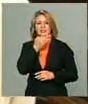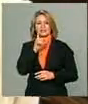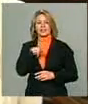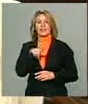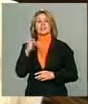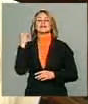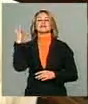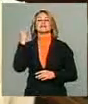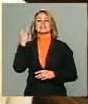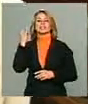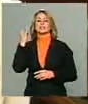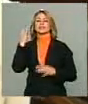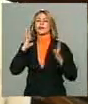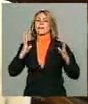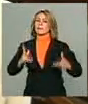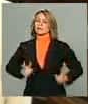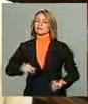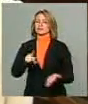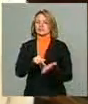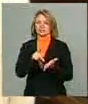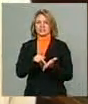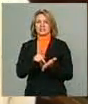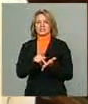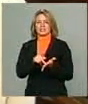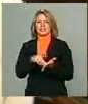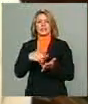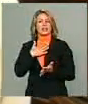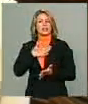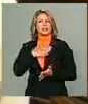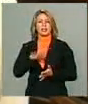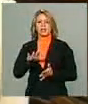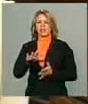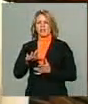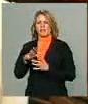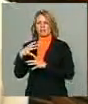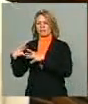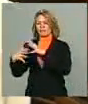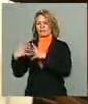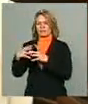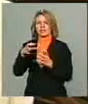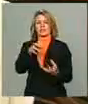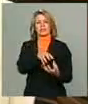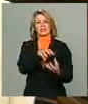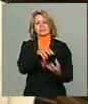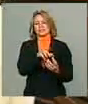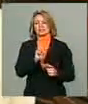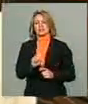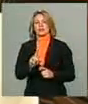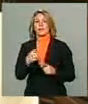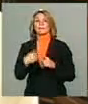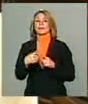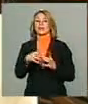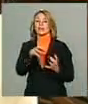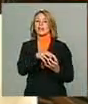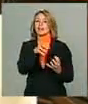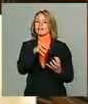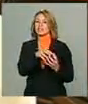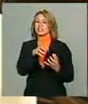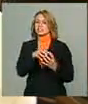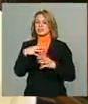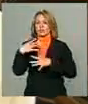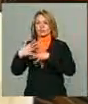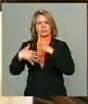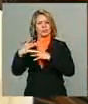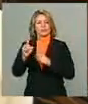é pura é verdadeira eu não embrulho ninguém na velice a velice não se